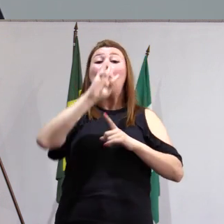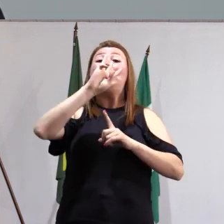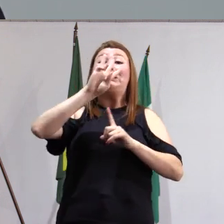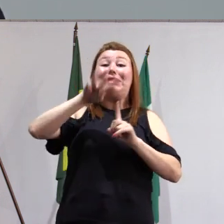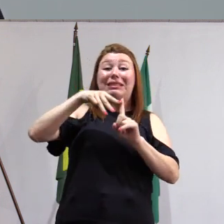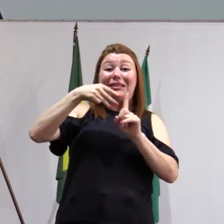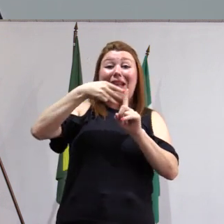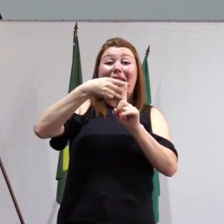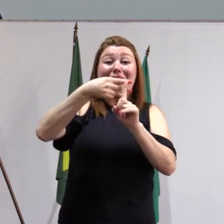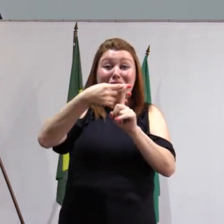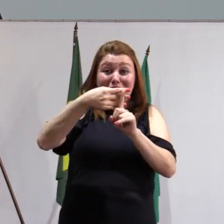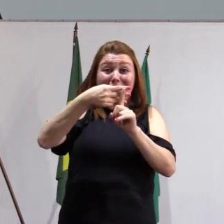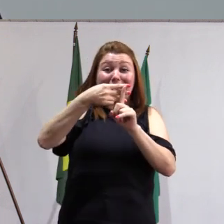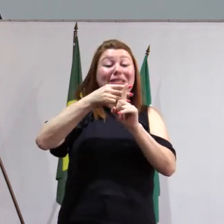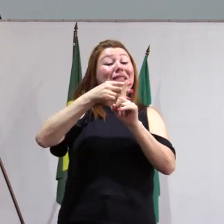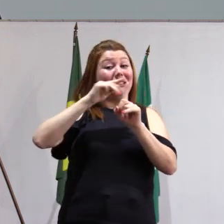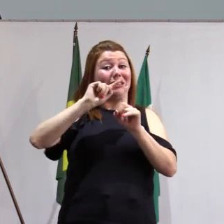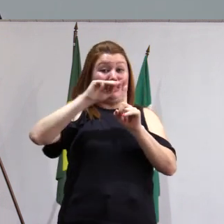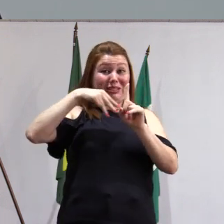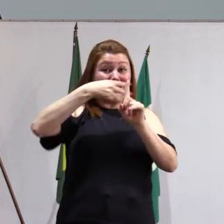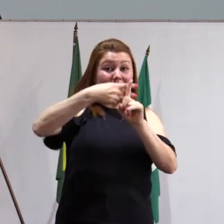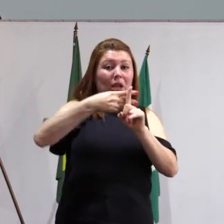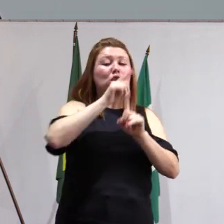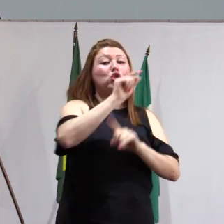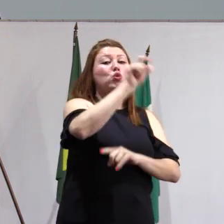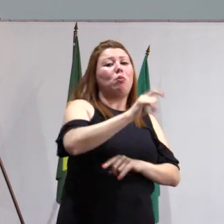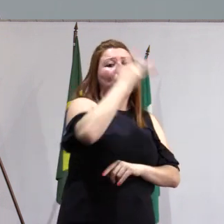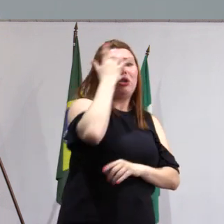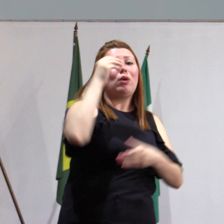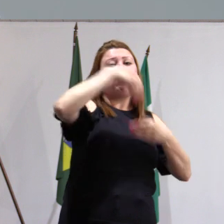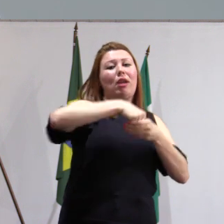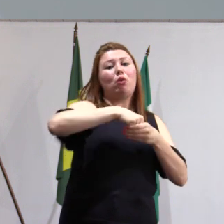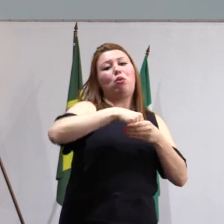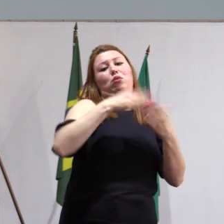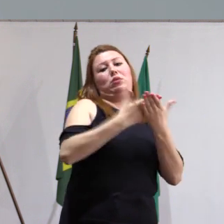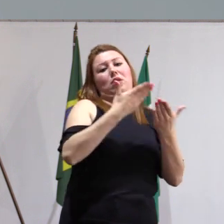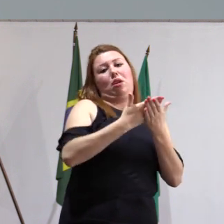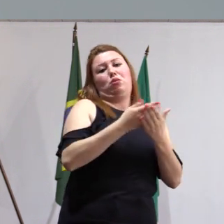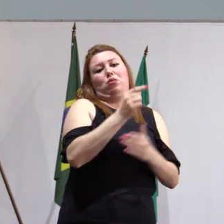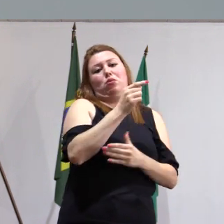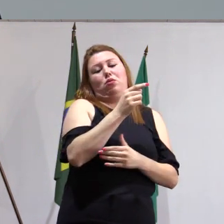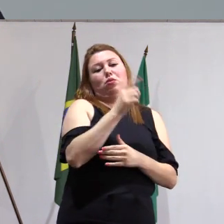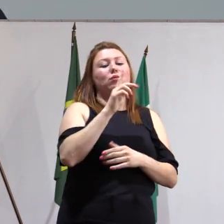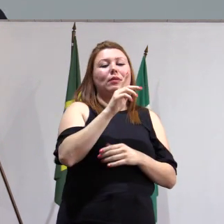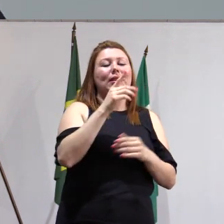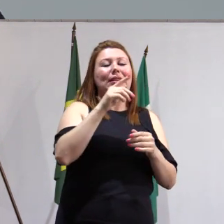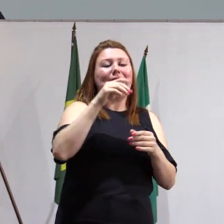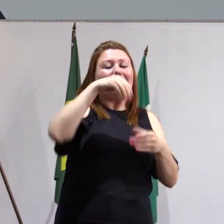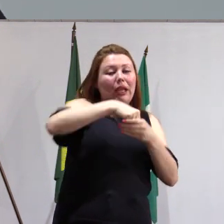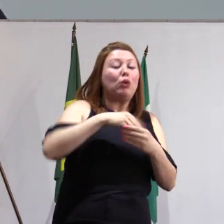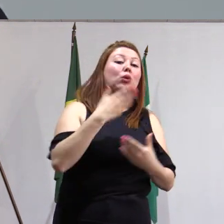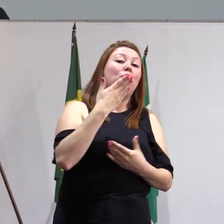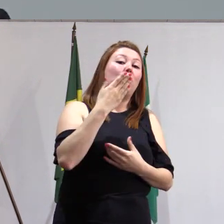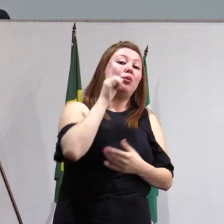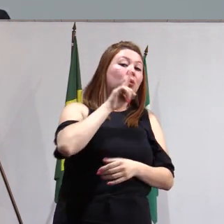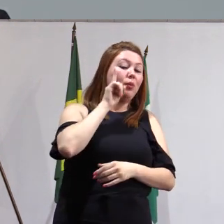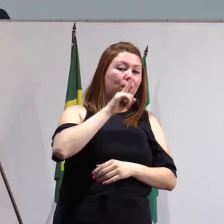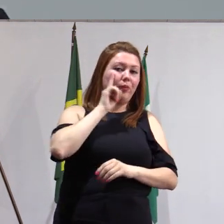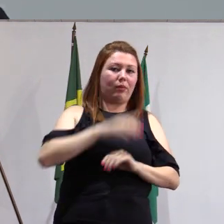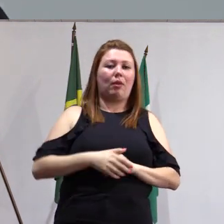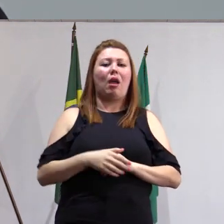média do norte-americano, da família norte-americana. Tá? Muito se fala também dos